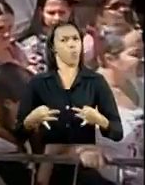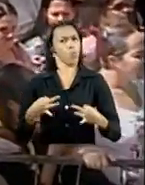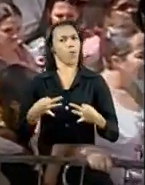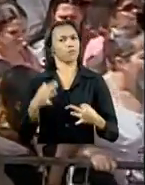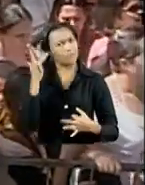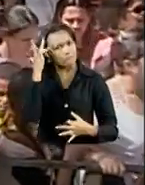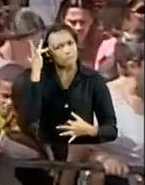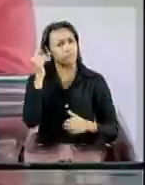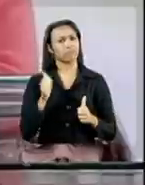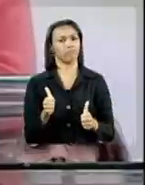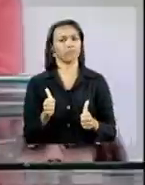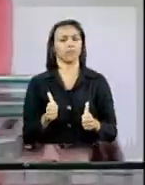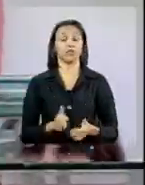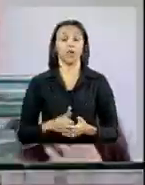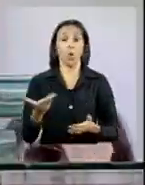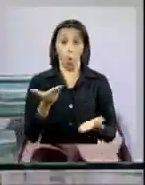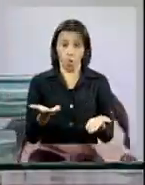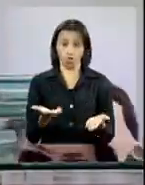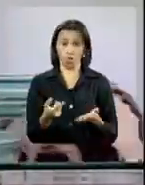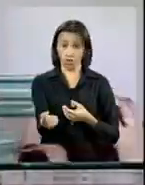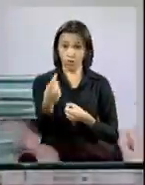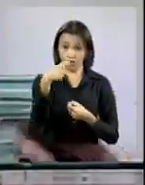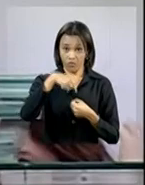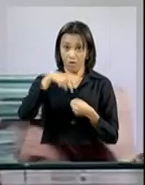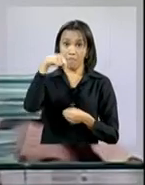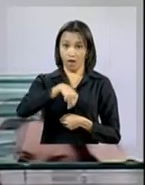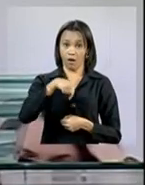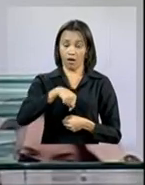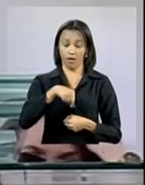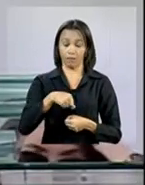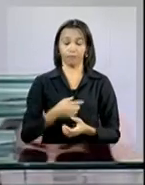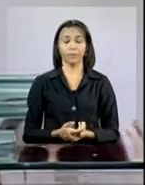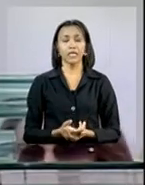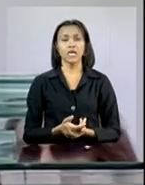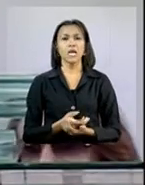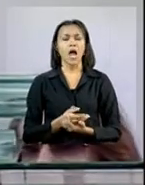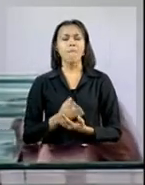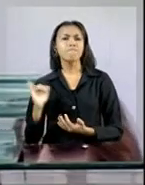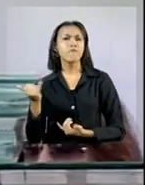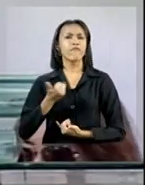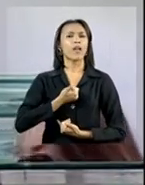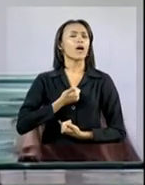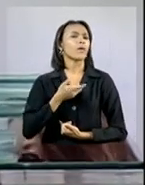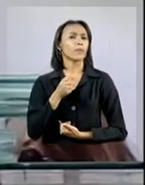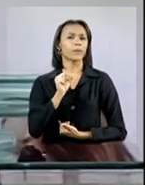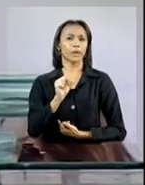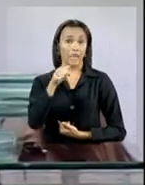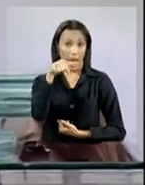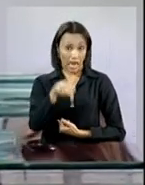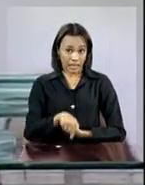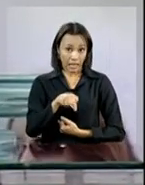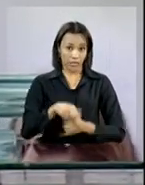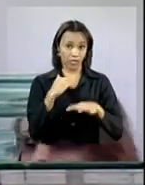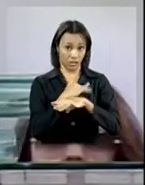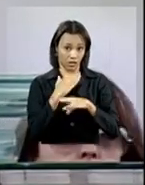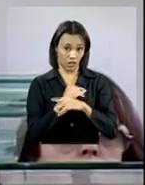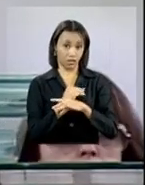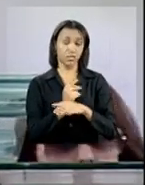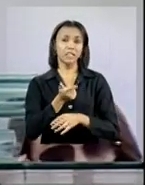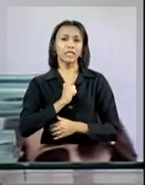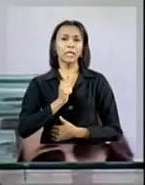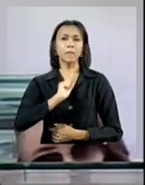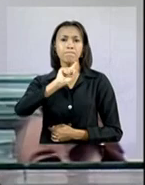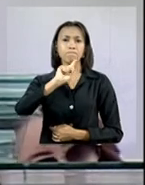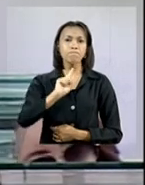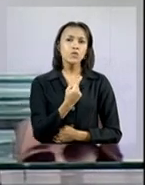hoje eu estava vindo para cá e me disseram que aqui 100